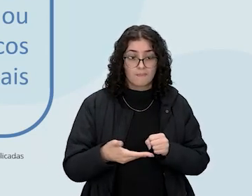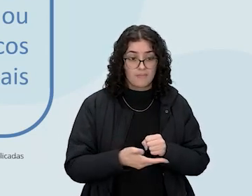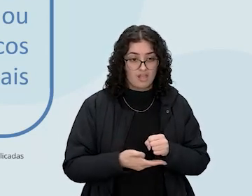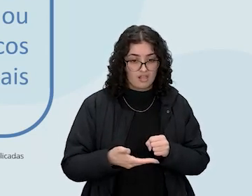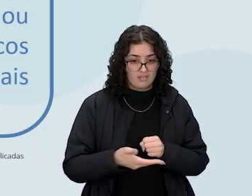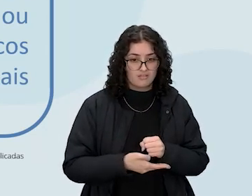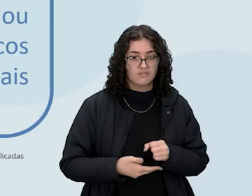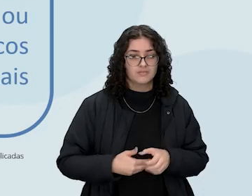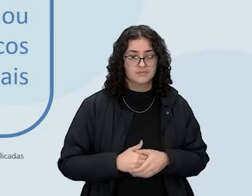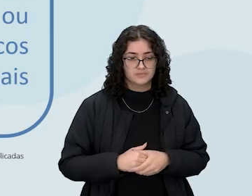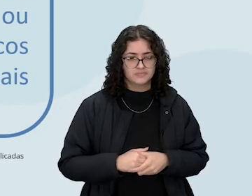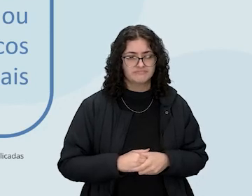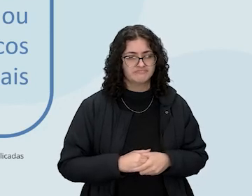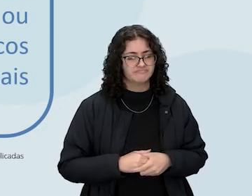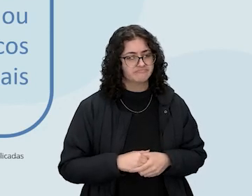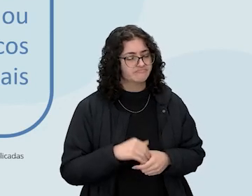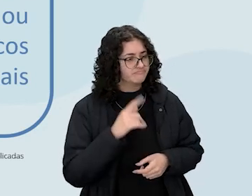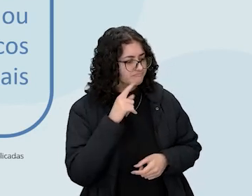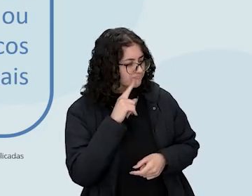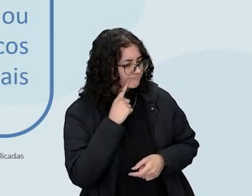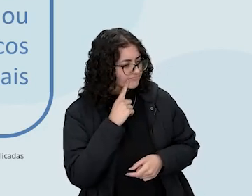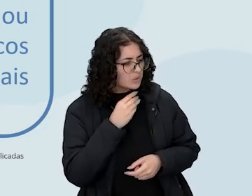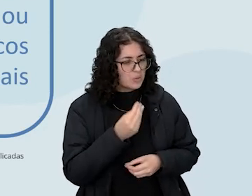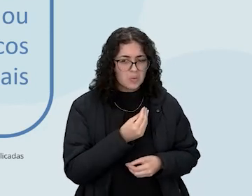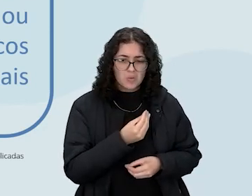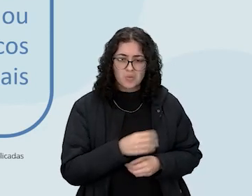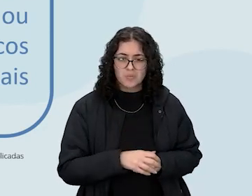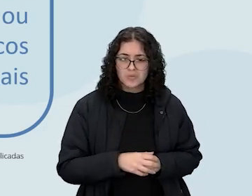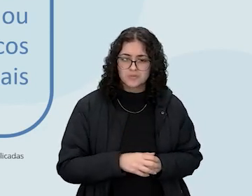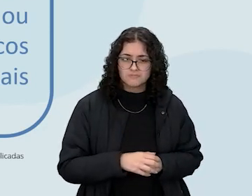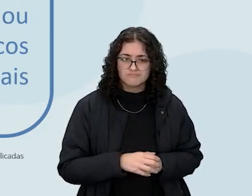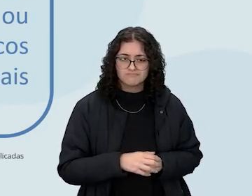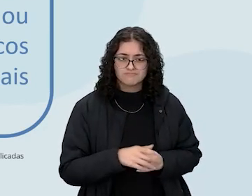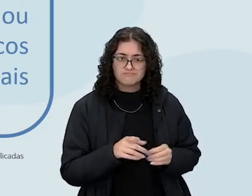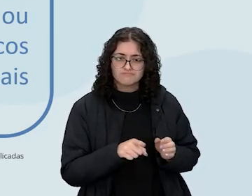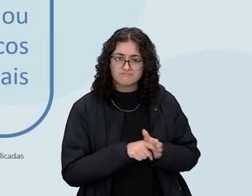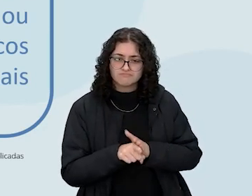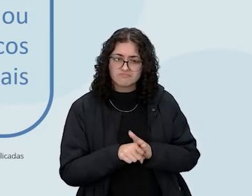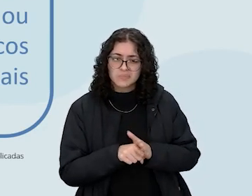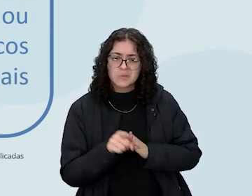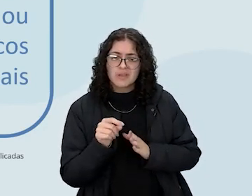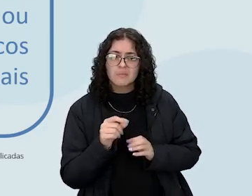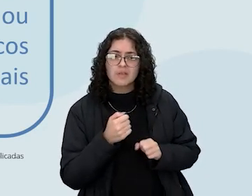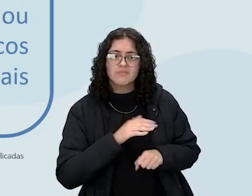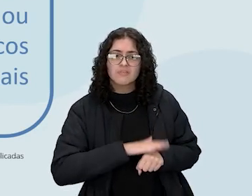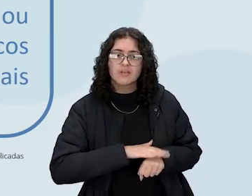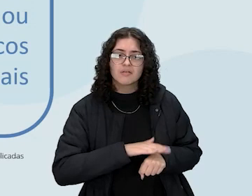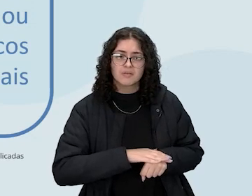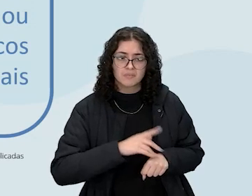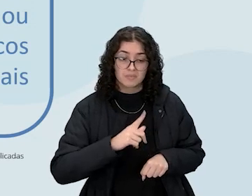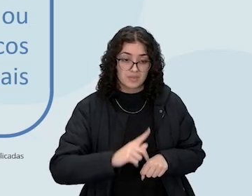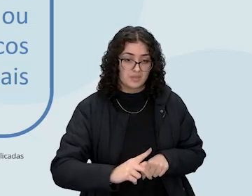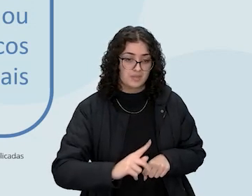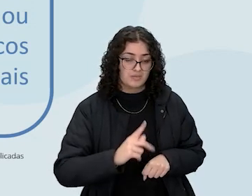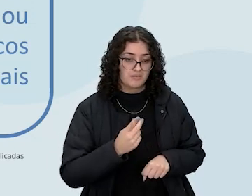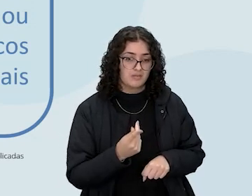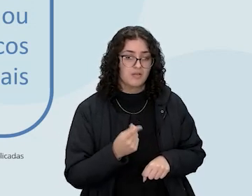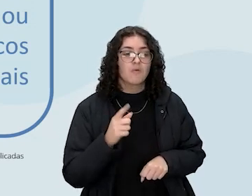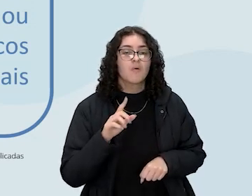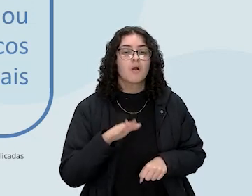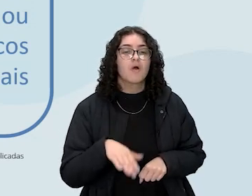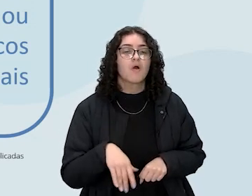alcalino. Diante dessa informação, investigue o que deveria ser feito. Qual